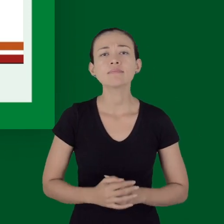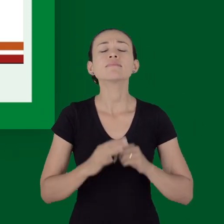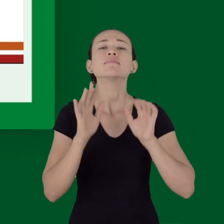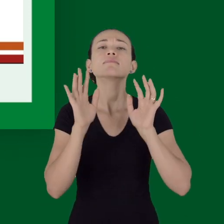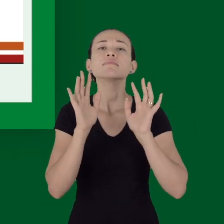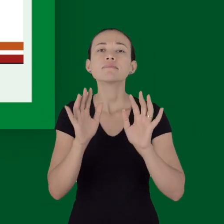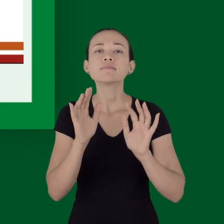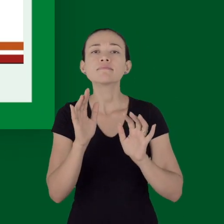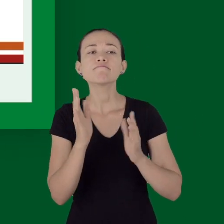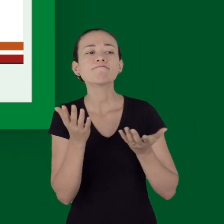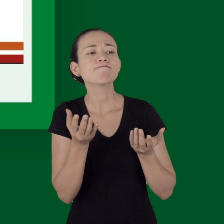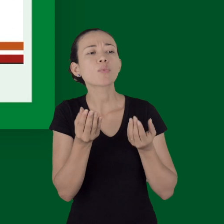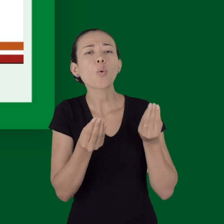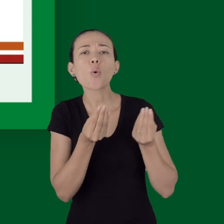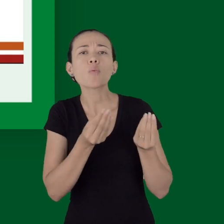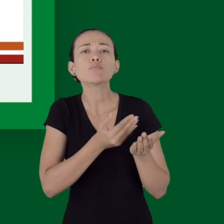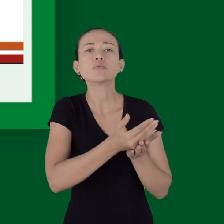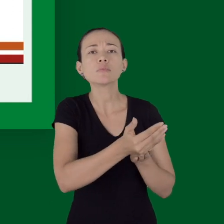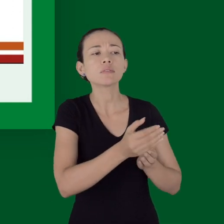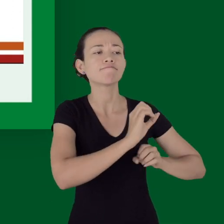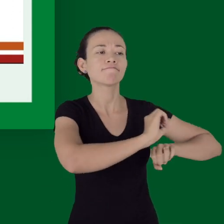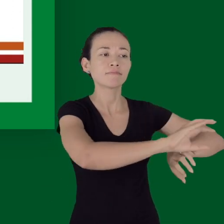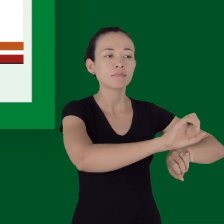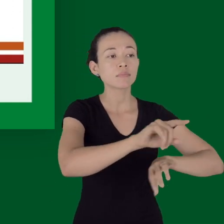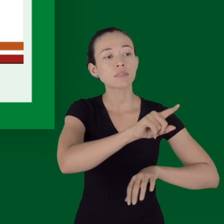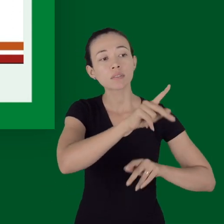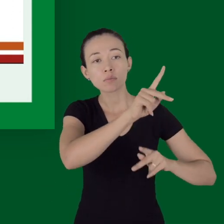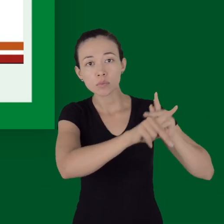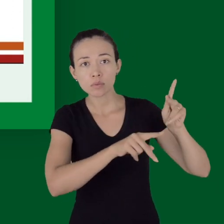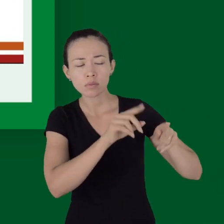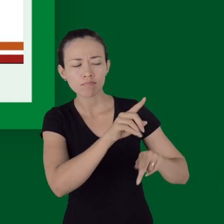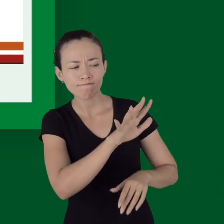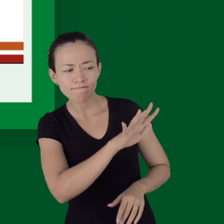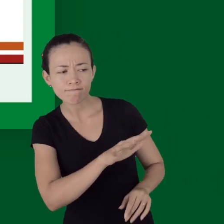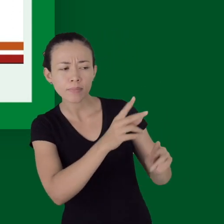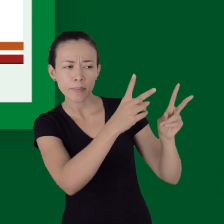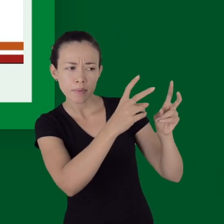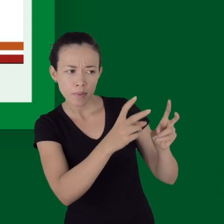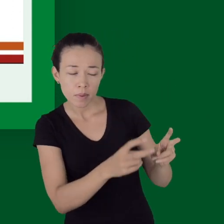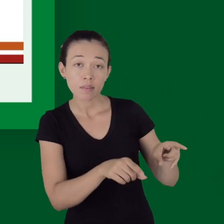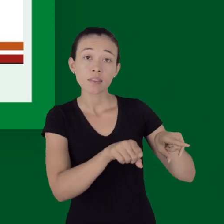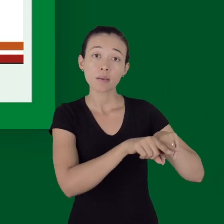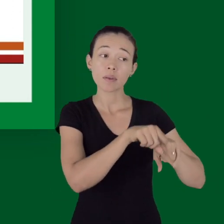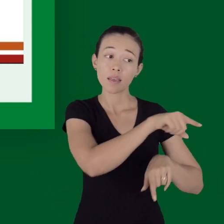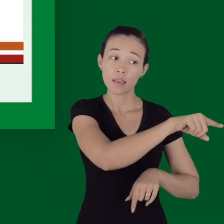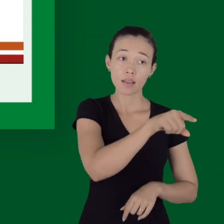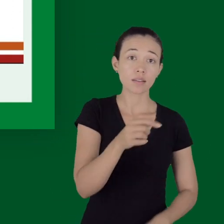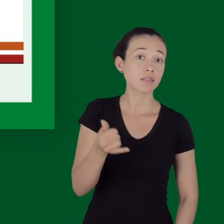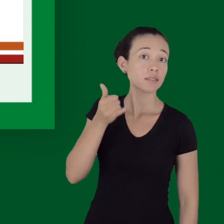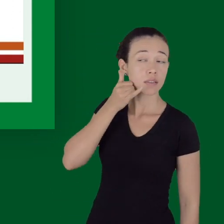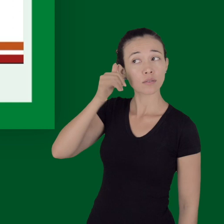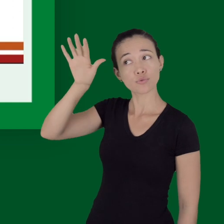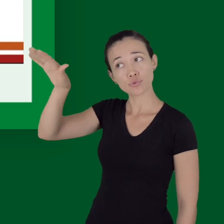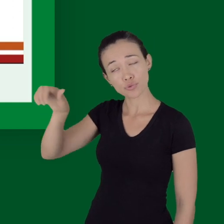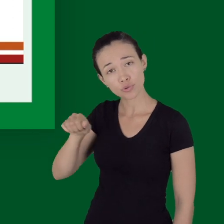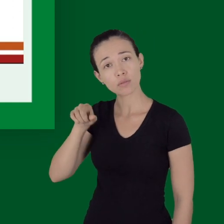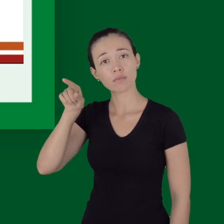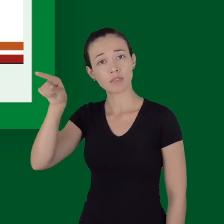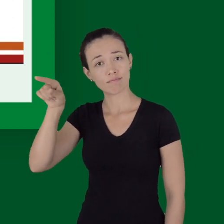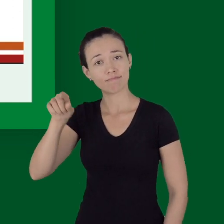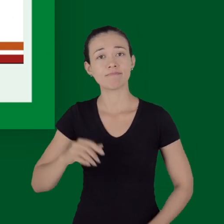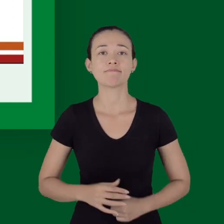começa na melhoria do tratamento do AVC com a abordagem da população, a educação, sinais e sintomas, orientar a